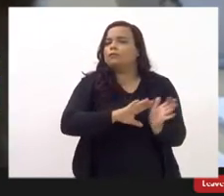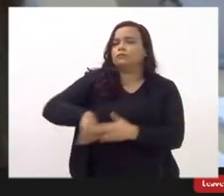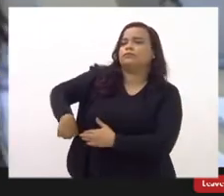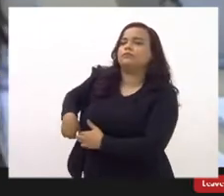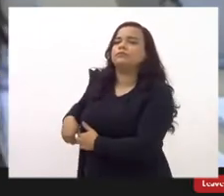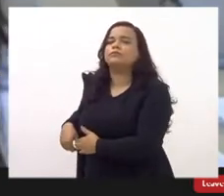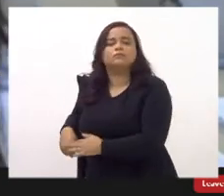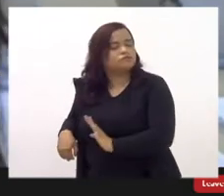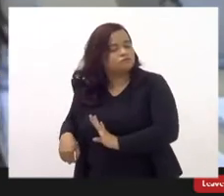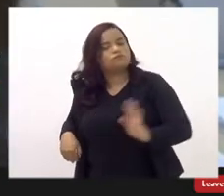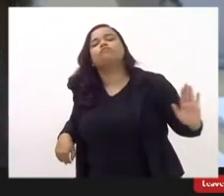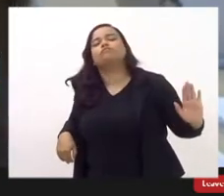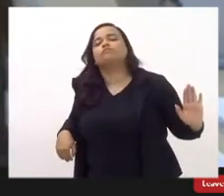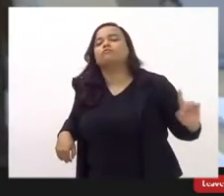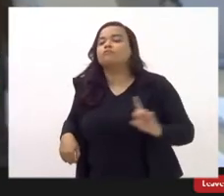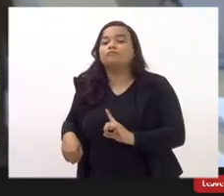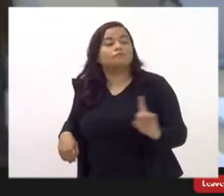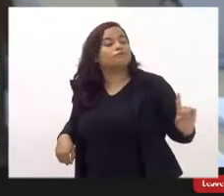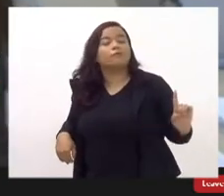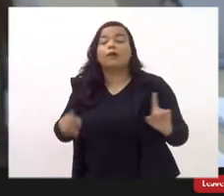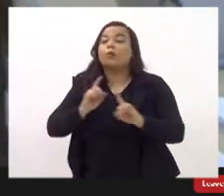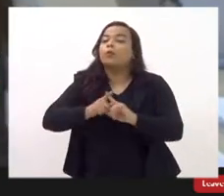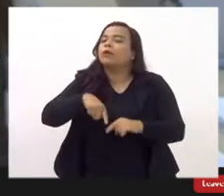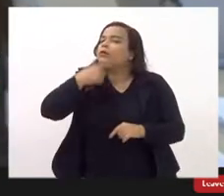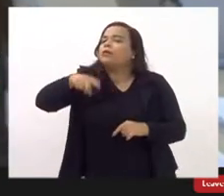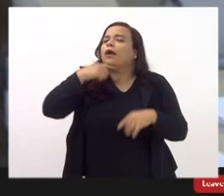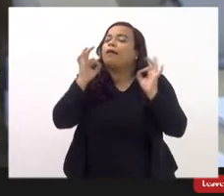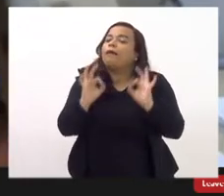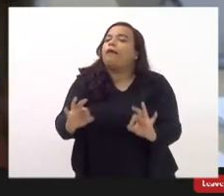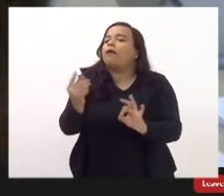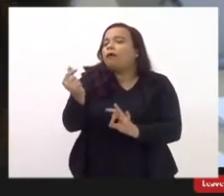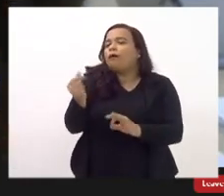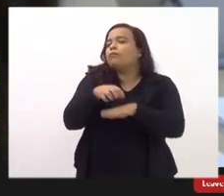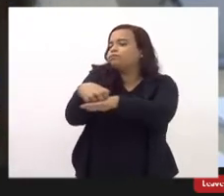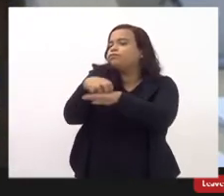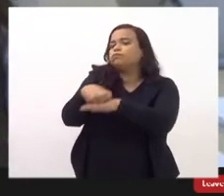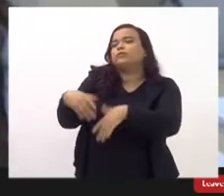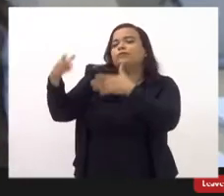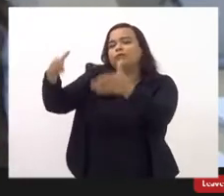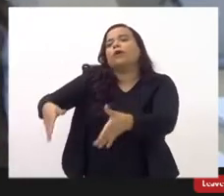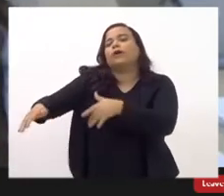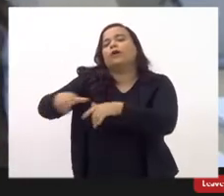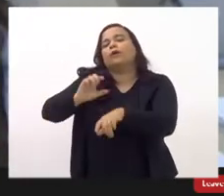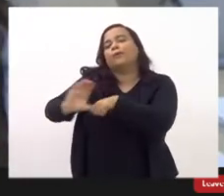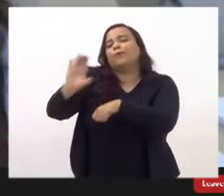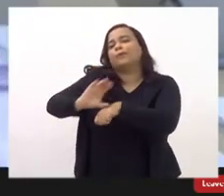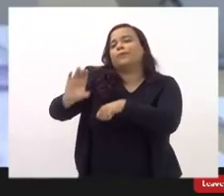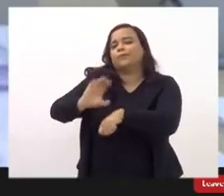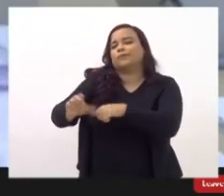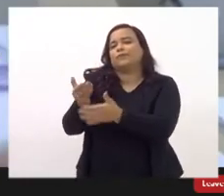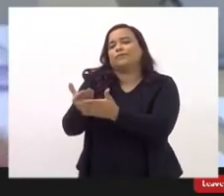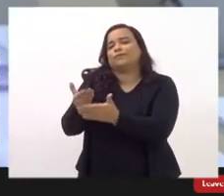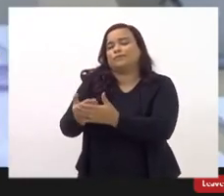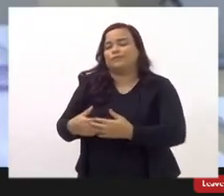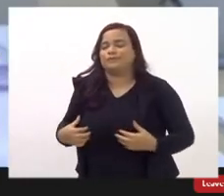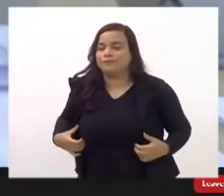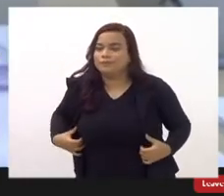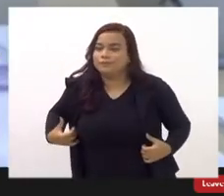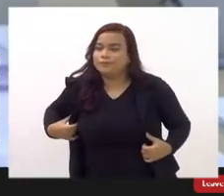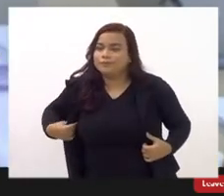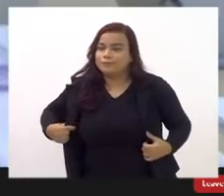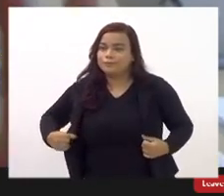conseguir garantir os custos do transporte para poder chegar ao estabelecimento de ensino. E aí eu vou dar um